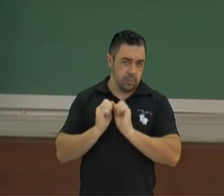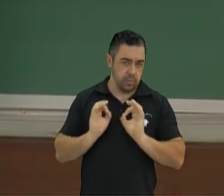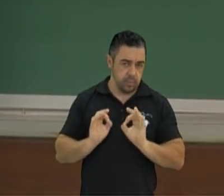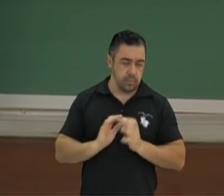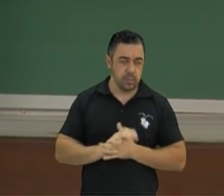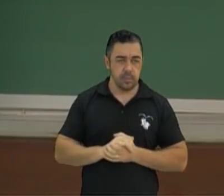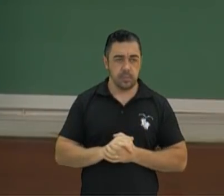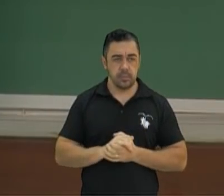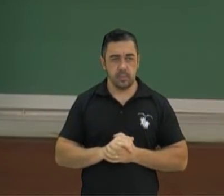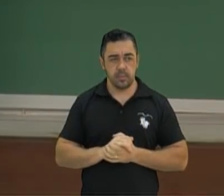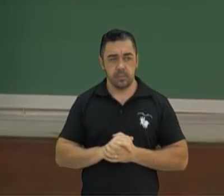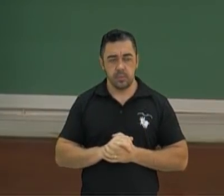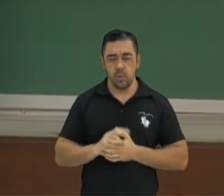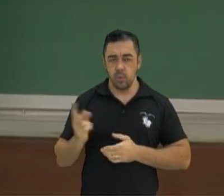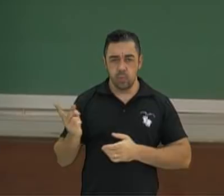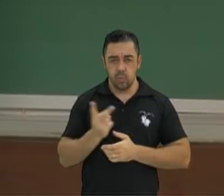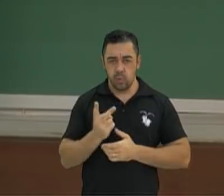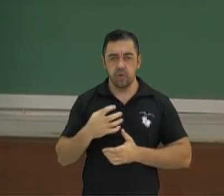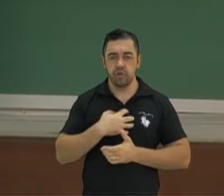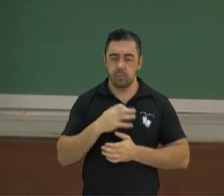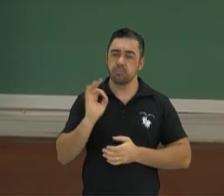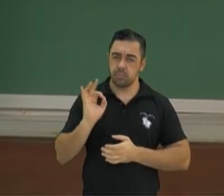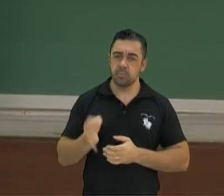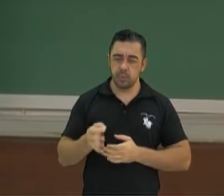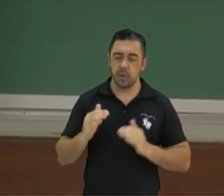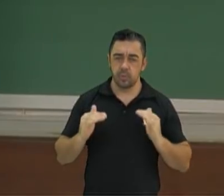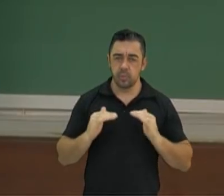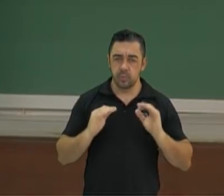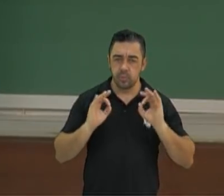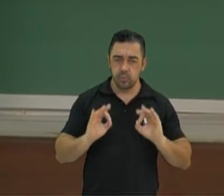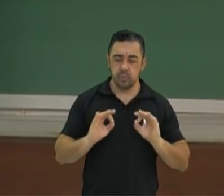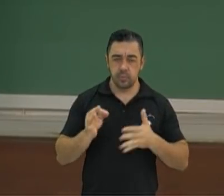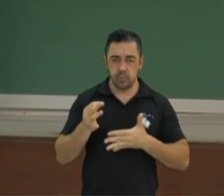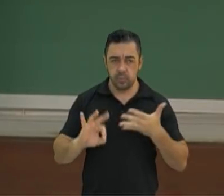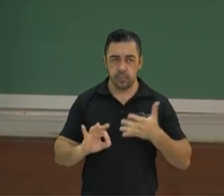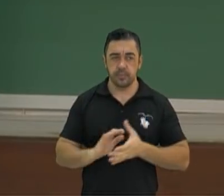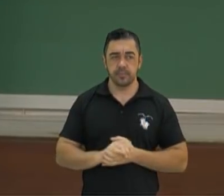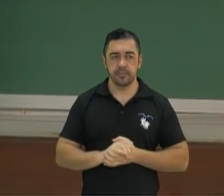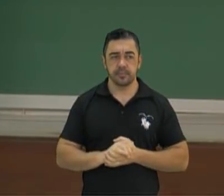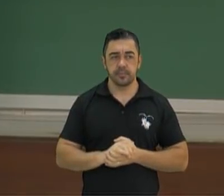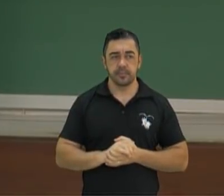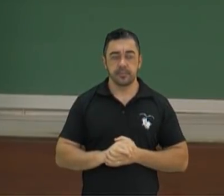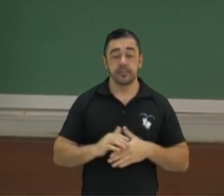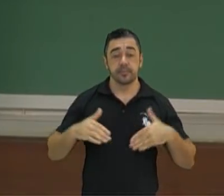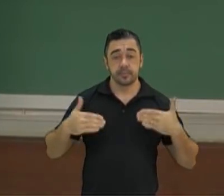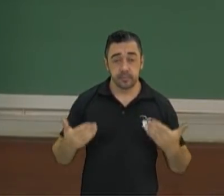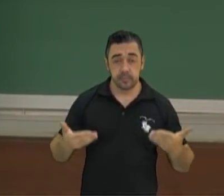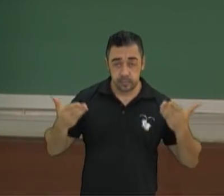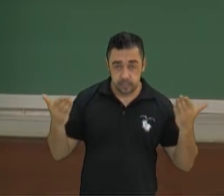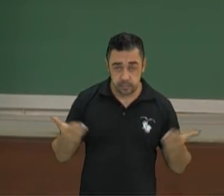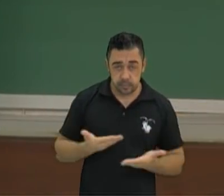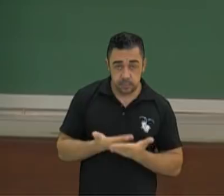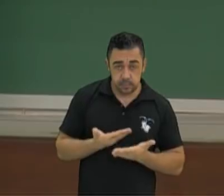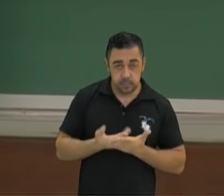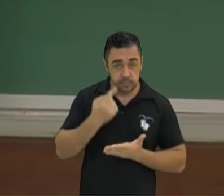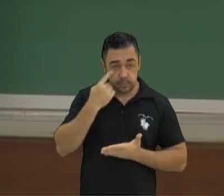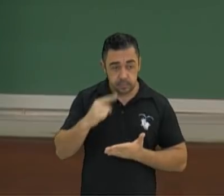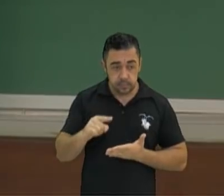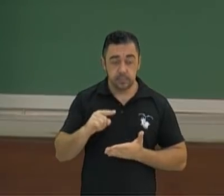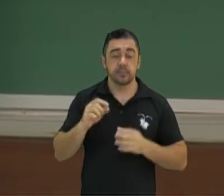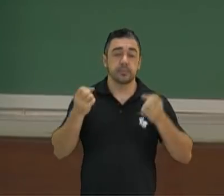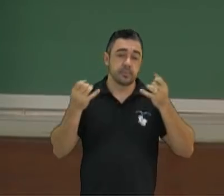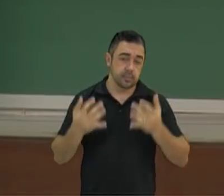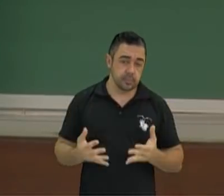fração. As duas formas estão corretas, ok? Bom, então, na aula de hoje, nós